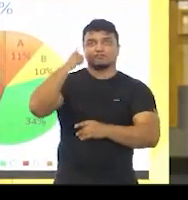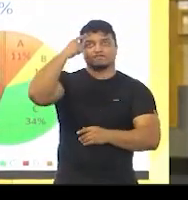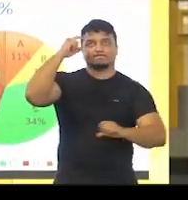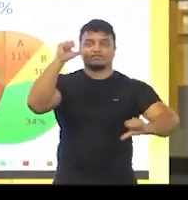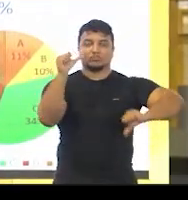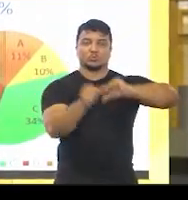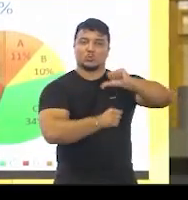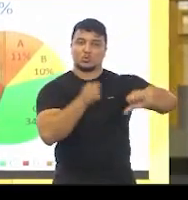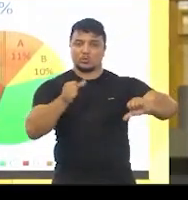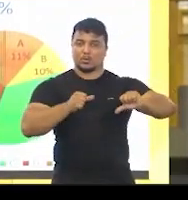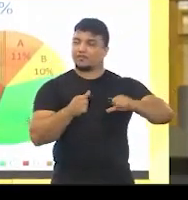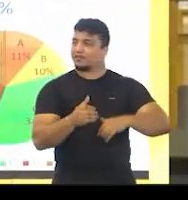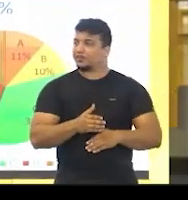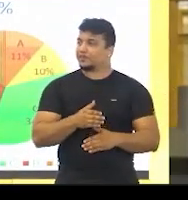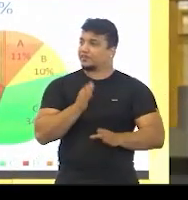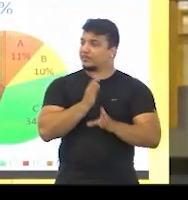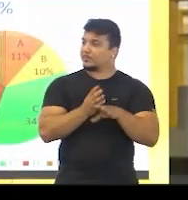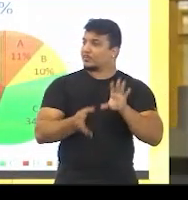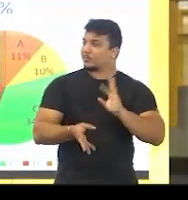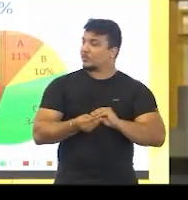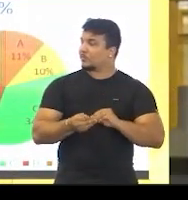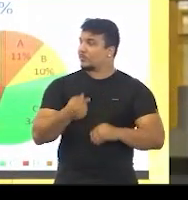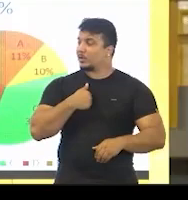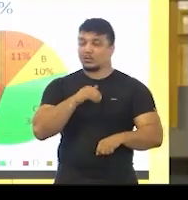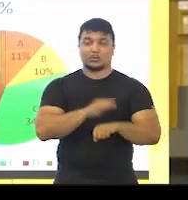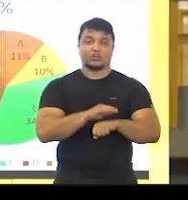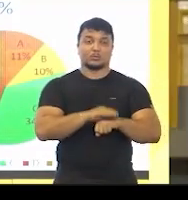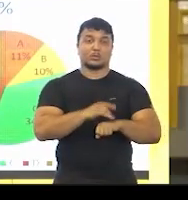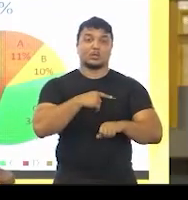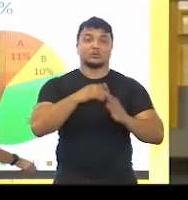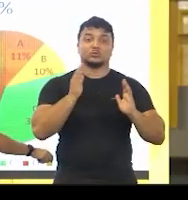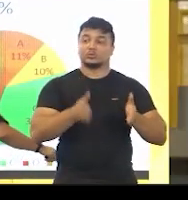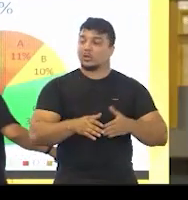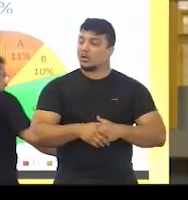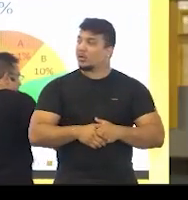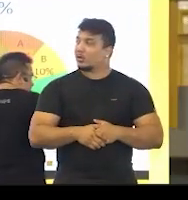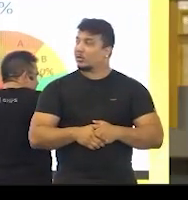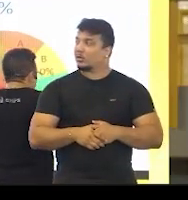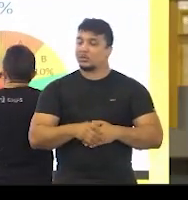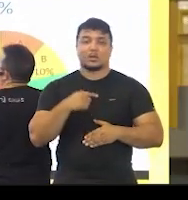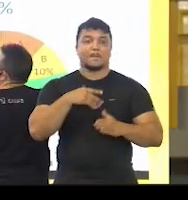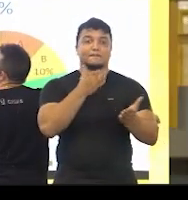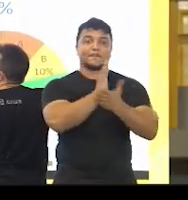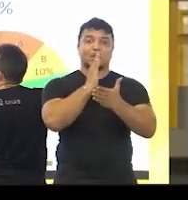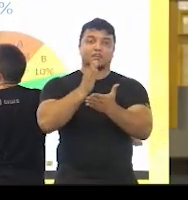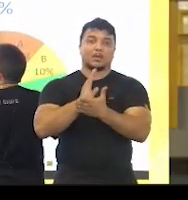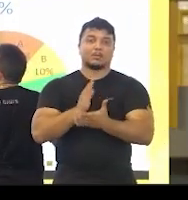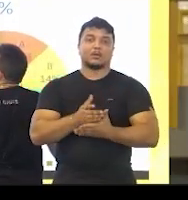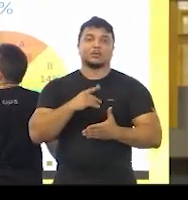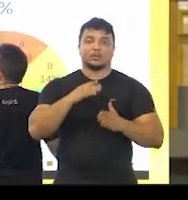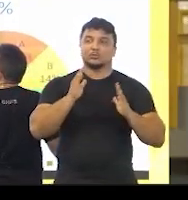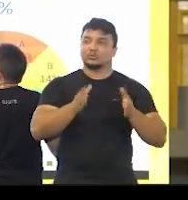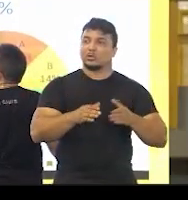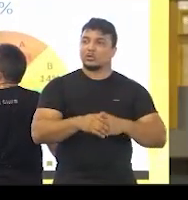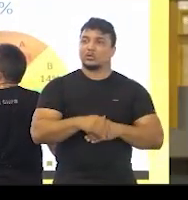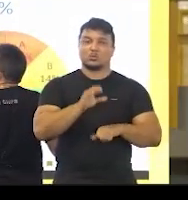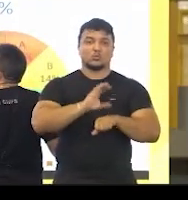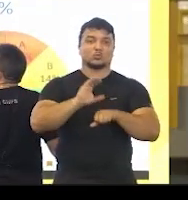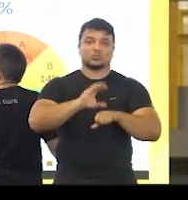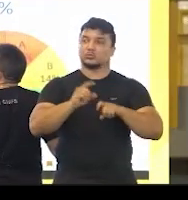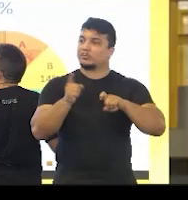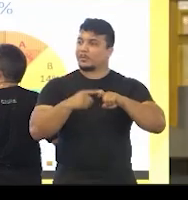perspectivas abriram. Só um pouco rápido, tá? Eu mesmo já cheguei a ser aprovado, já tenho uma nota de corte para